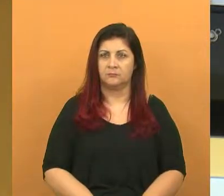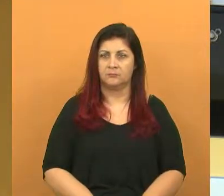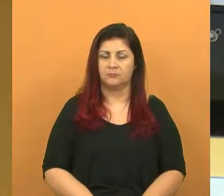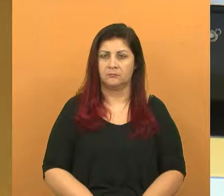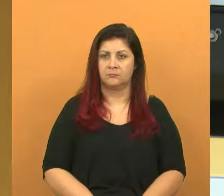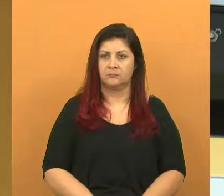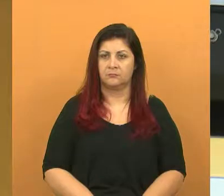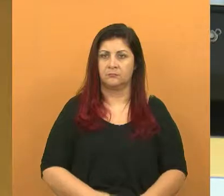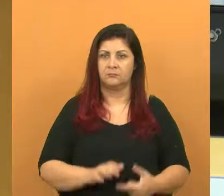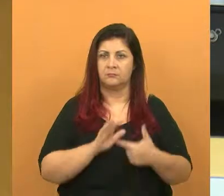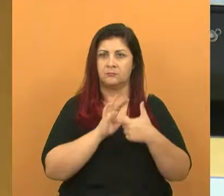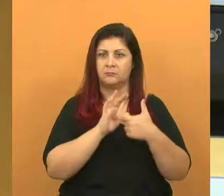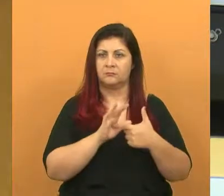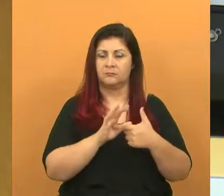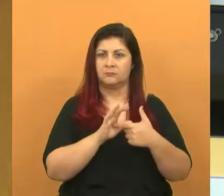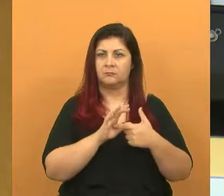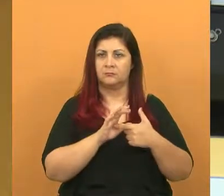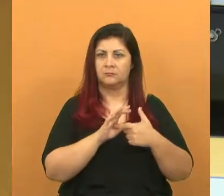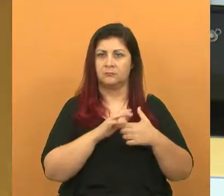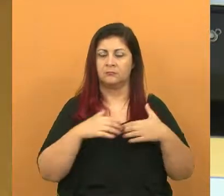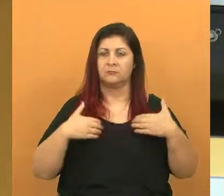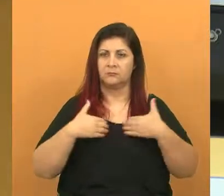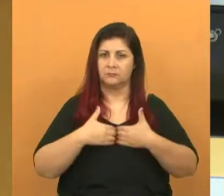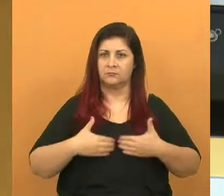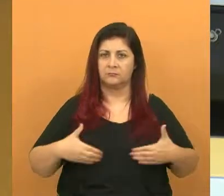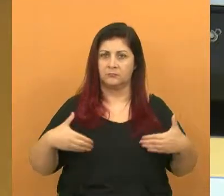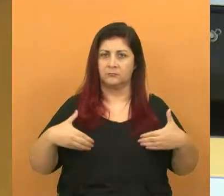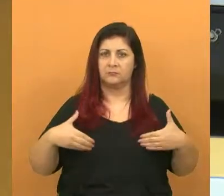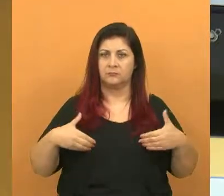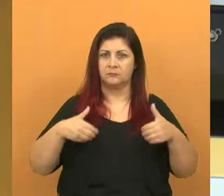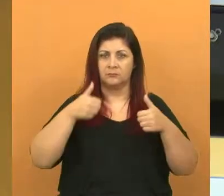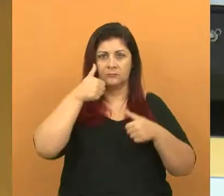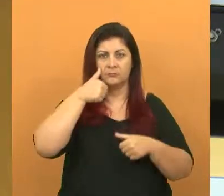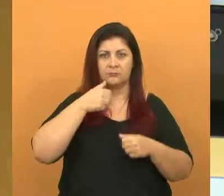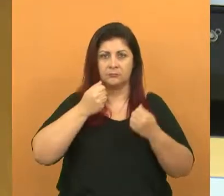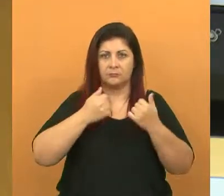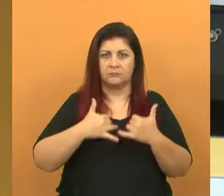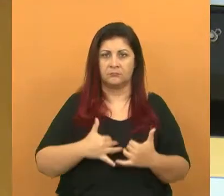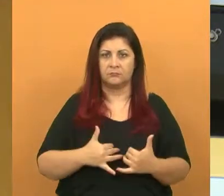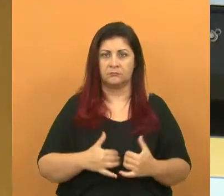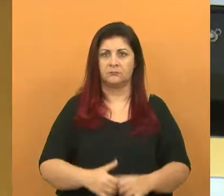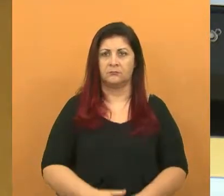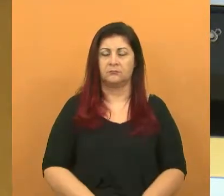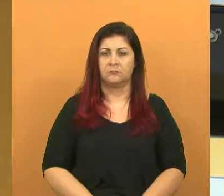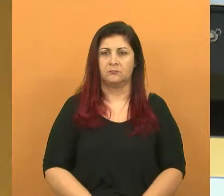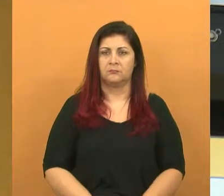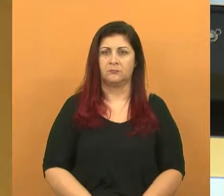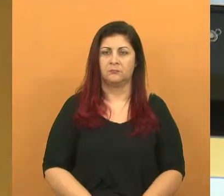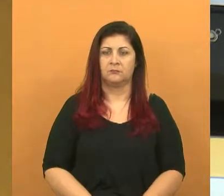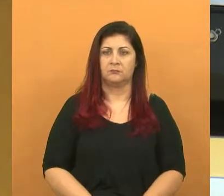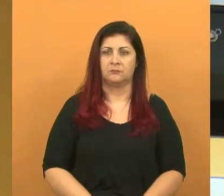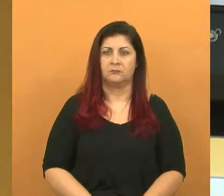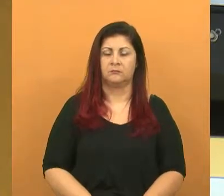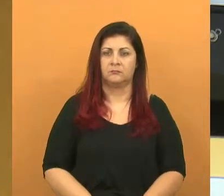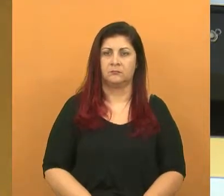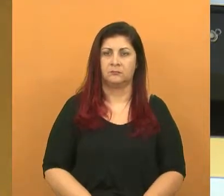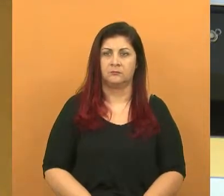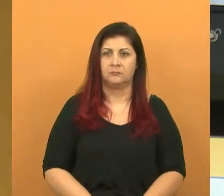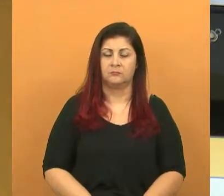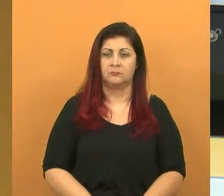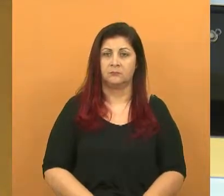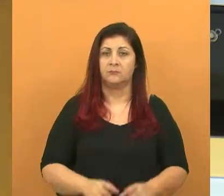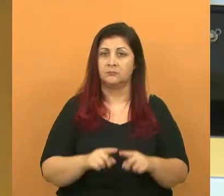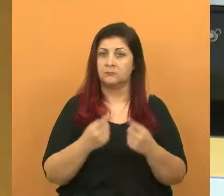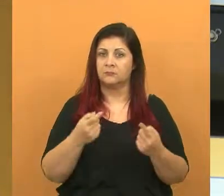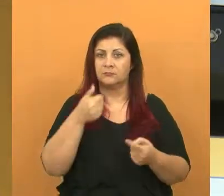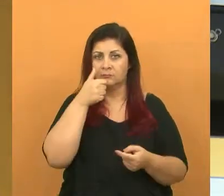A mama da mulher explicando como é que era. Eu tirei essa foto lá. Aquelas mulheres que estavam